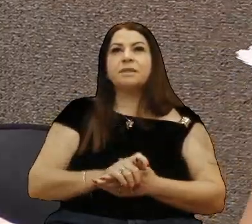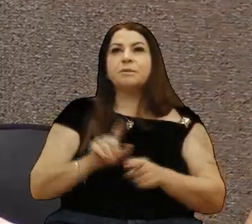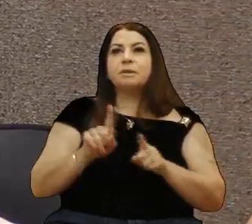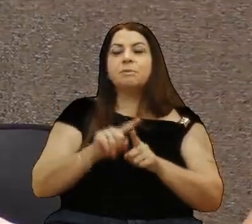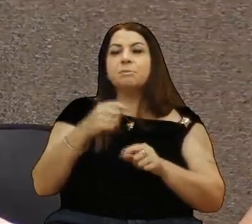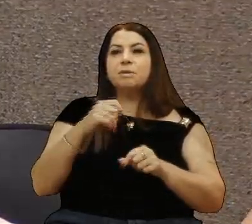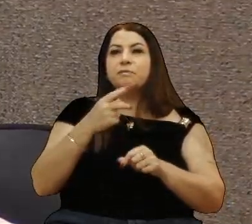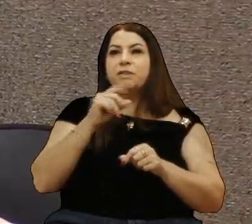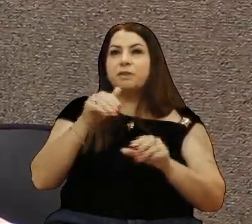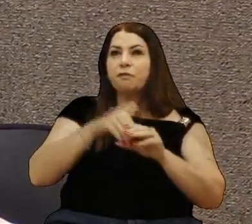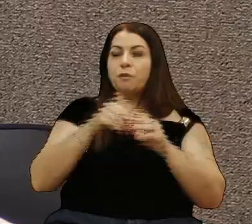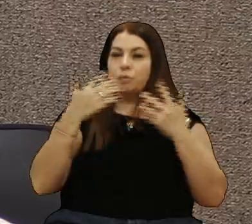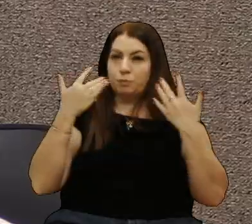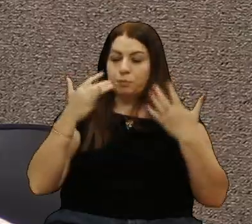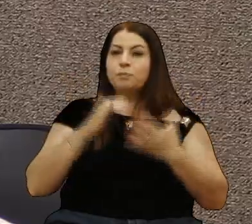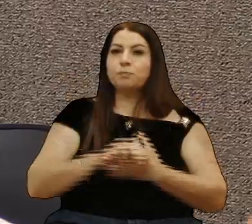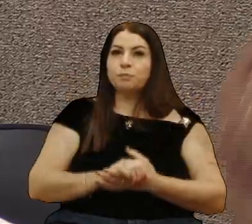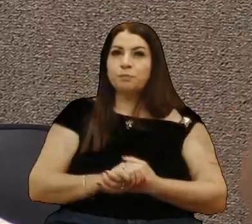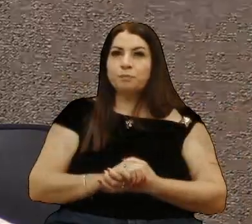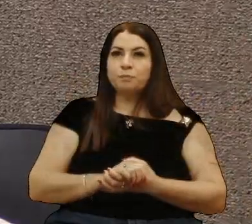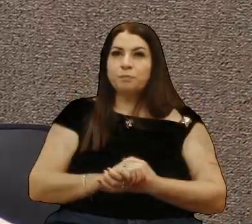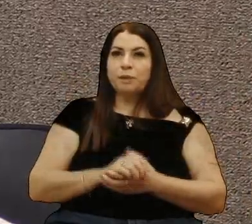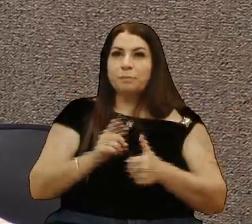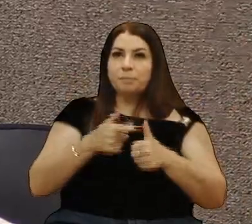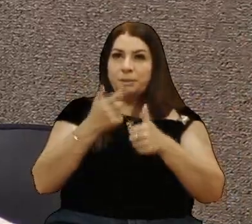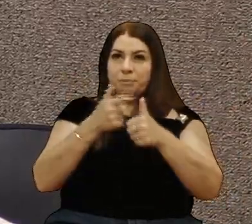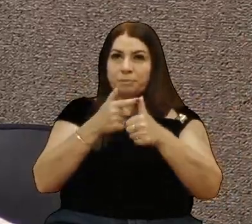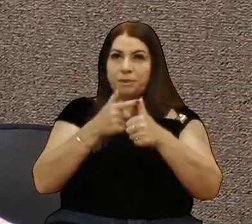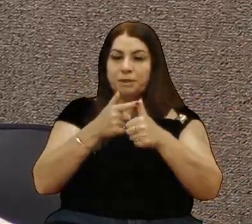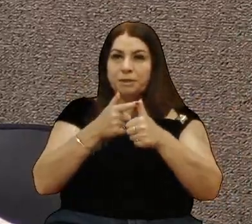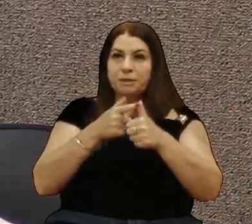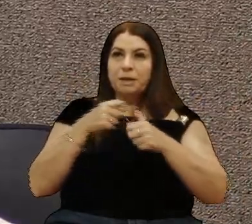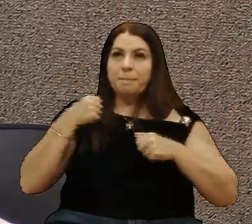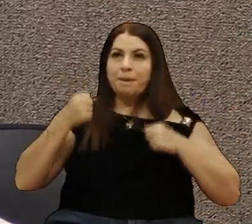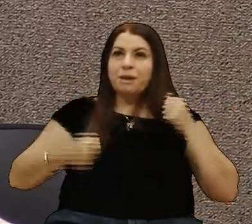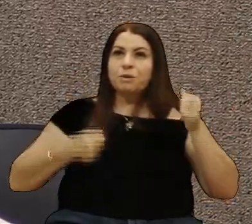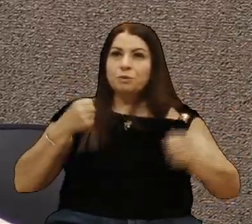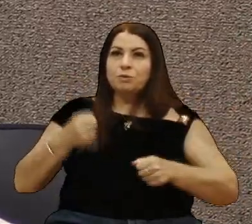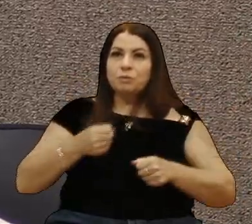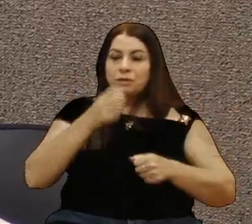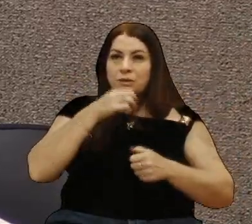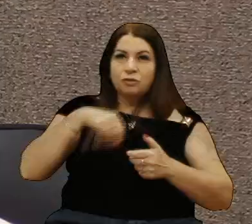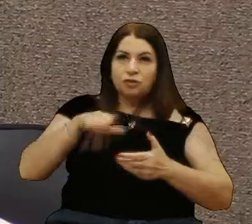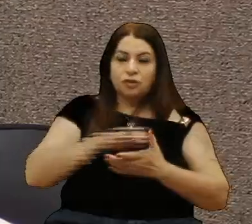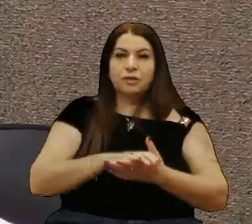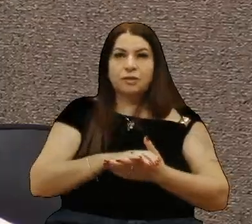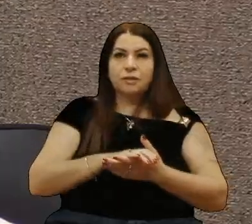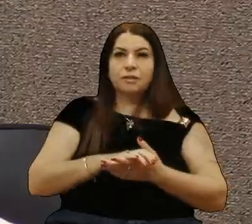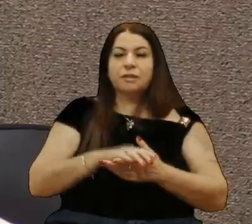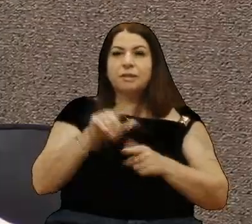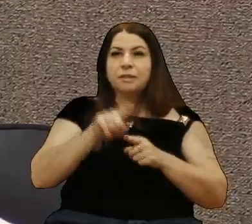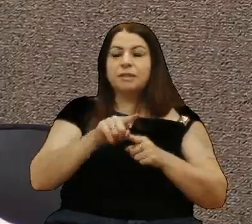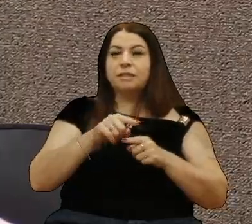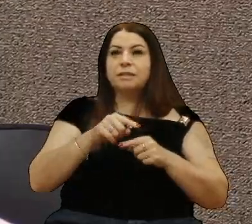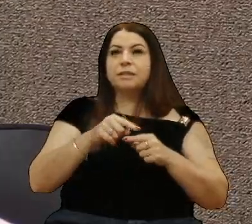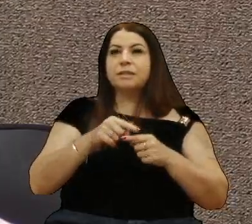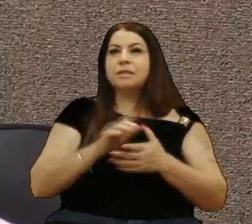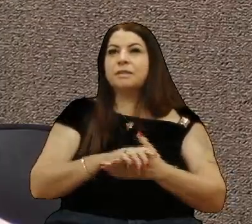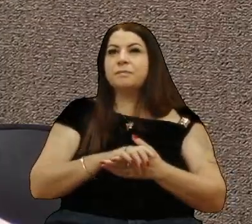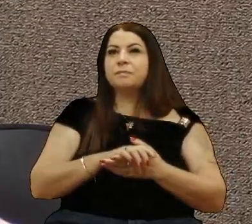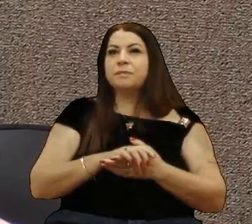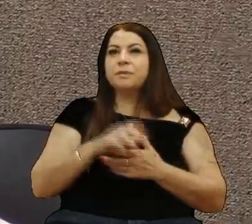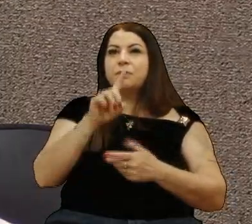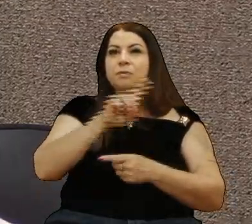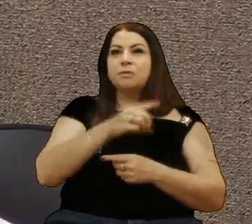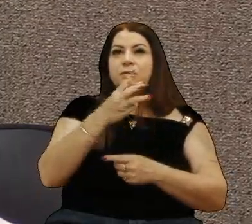preciso fazer um voto de congratulações para a primeira maratona de Caxias do Sul, essa prova que aconteceu no